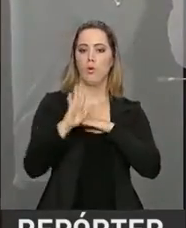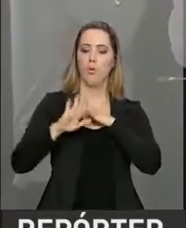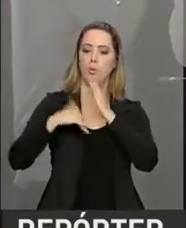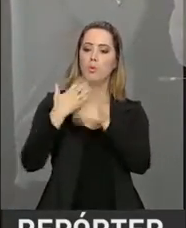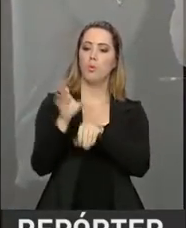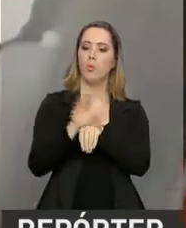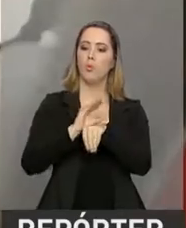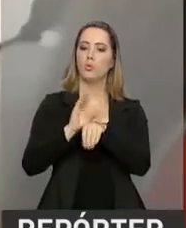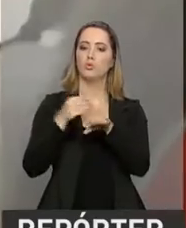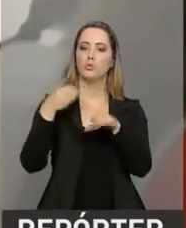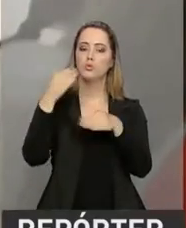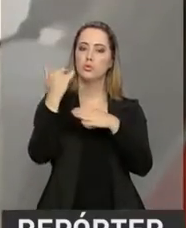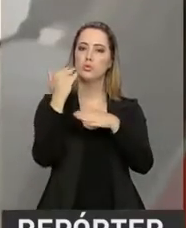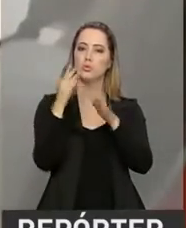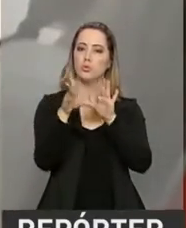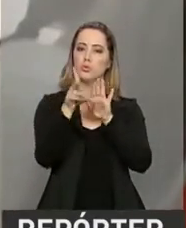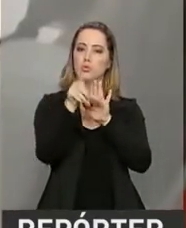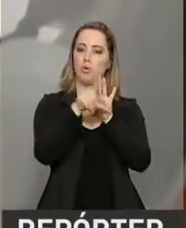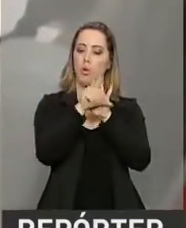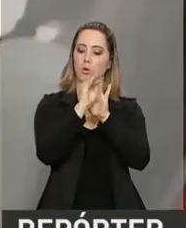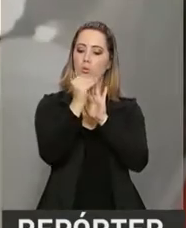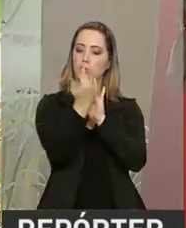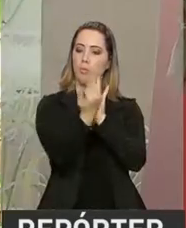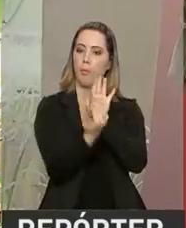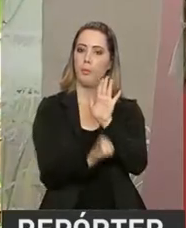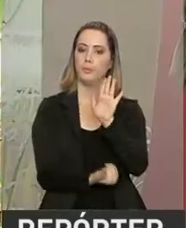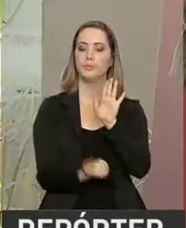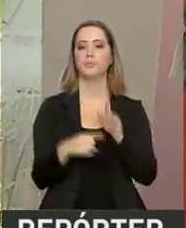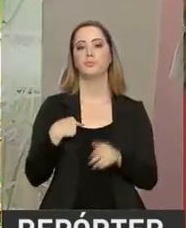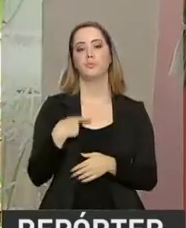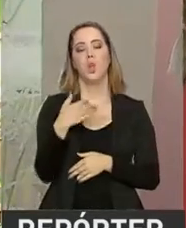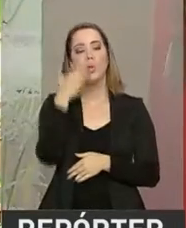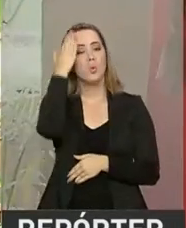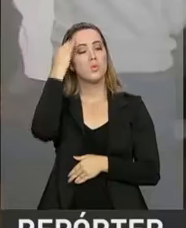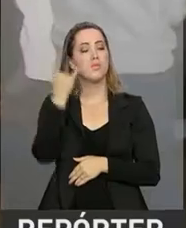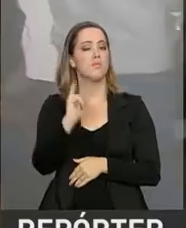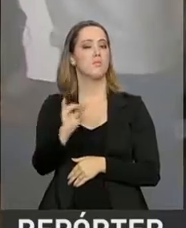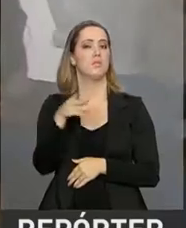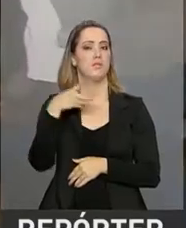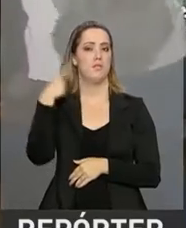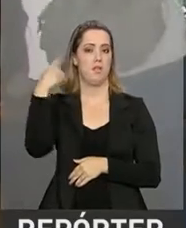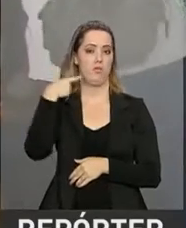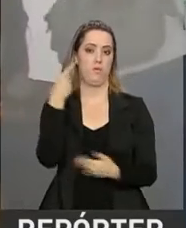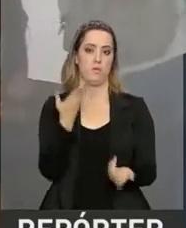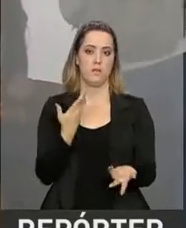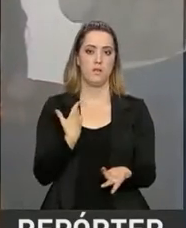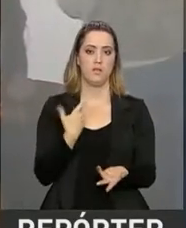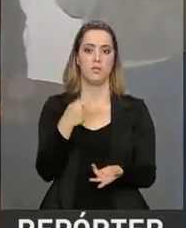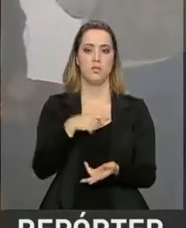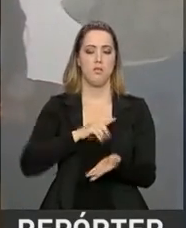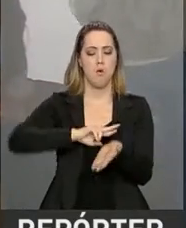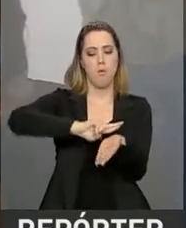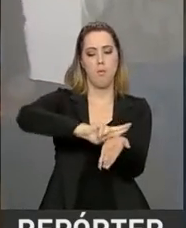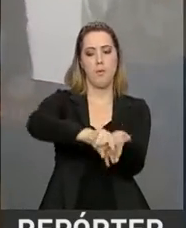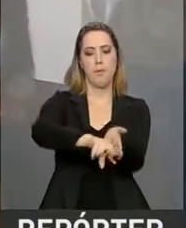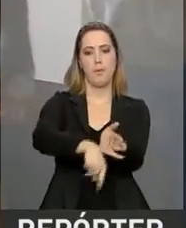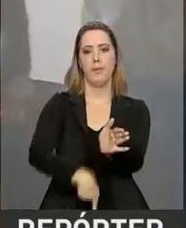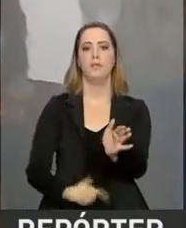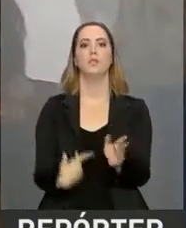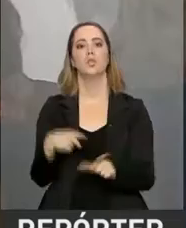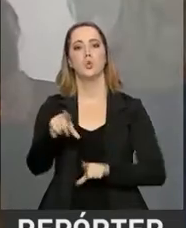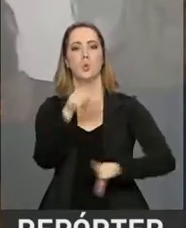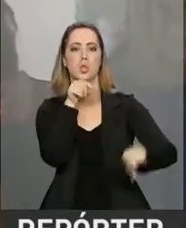brasileiro pedro ainda não sabe se vai atuar como advogado tem muitas opções para a carreira de direito